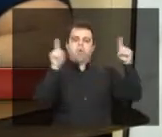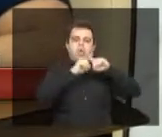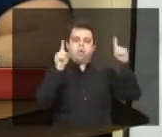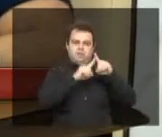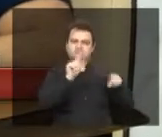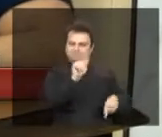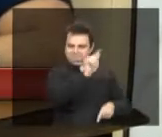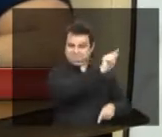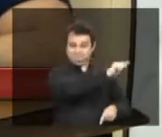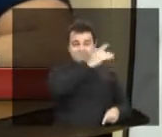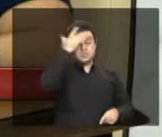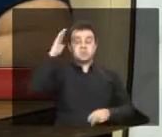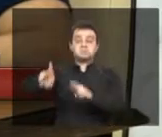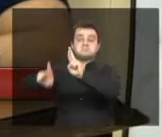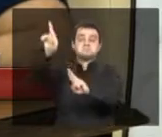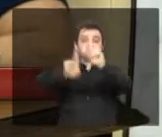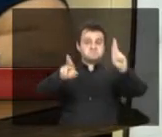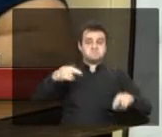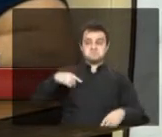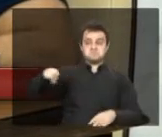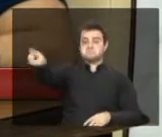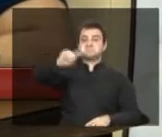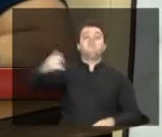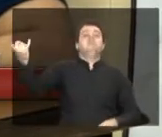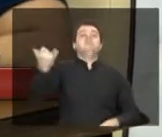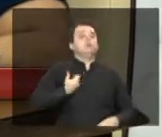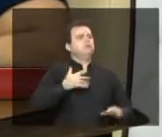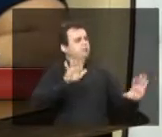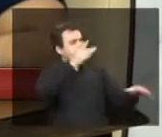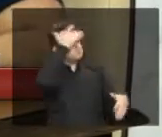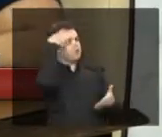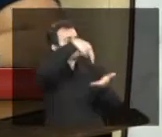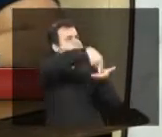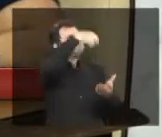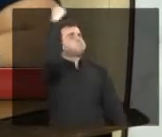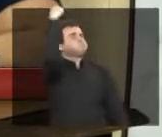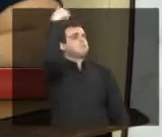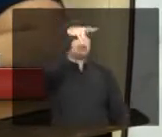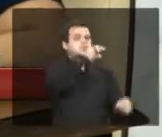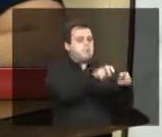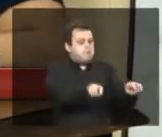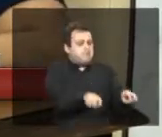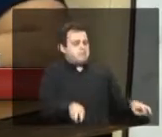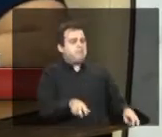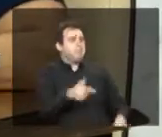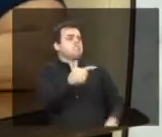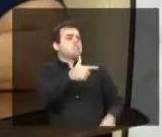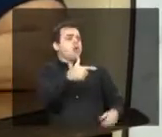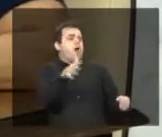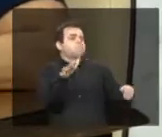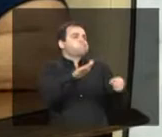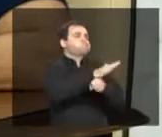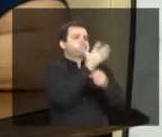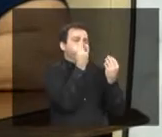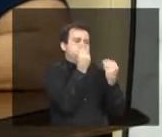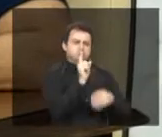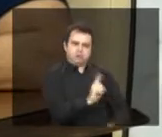estiveram aqui, autoridades, disseram que, não, tinha gente em pé, mas não tinha gente sentado, o ônibus não estava lotado.